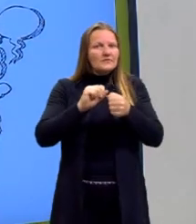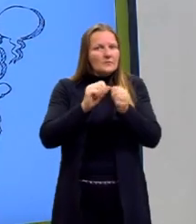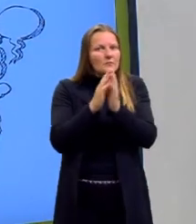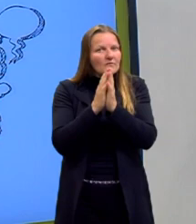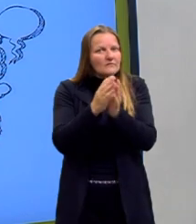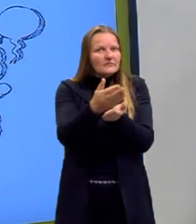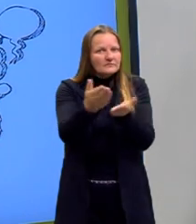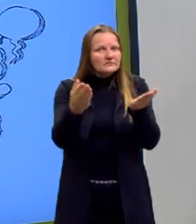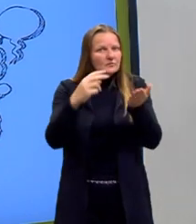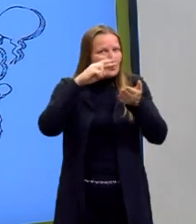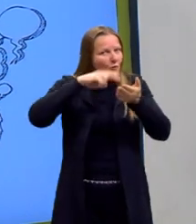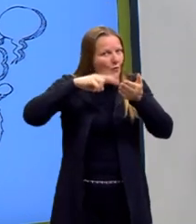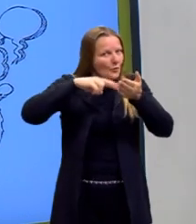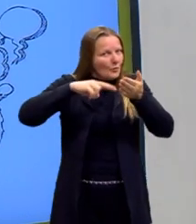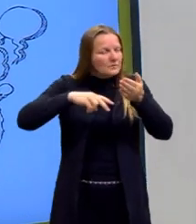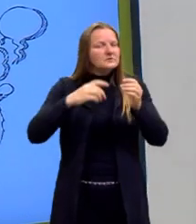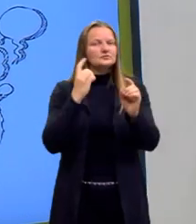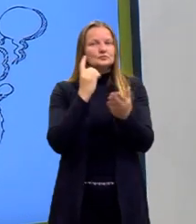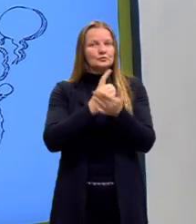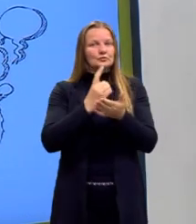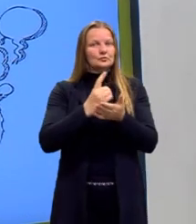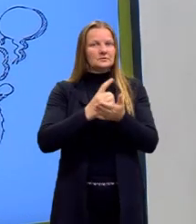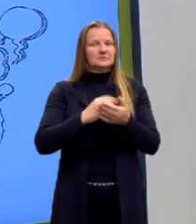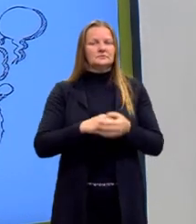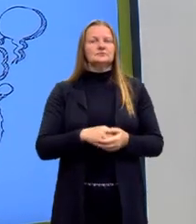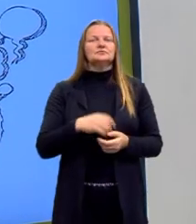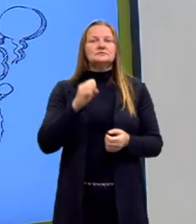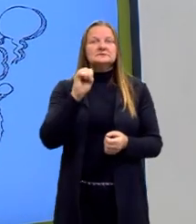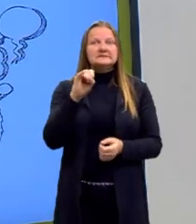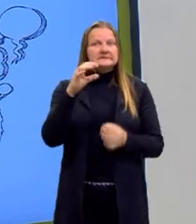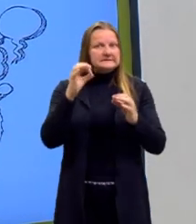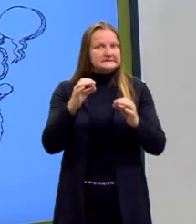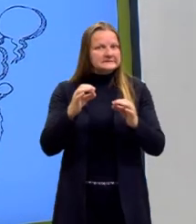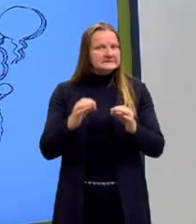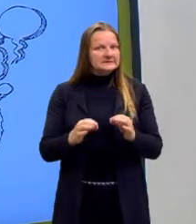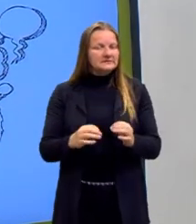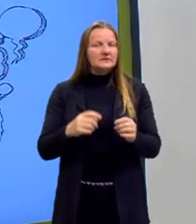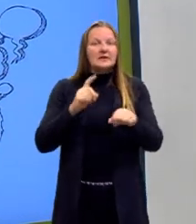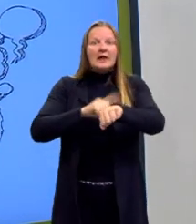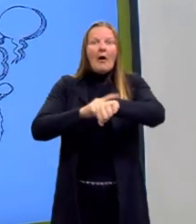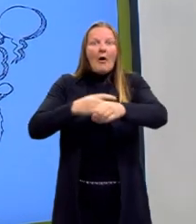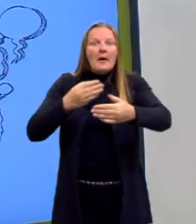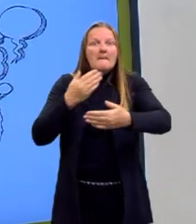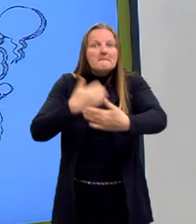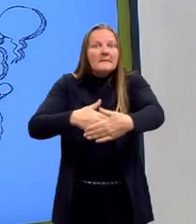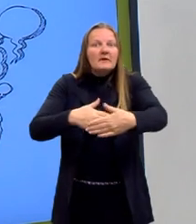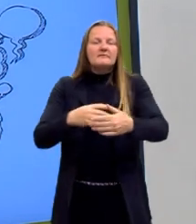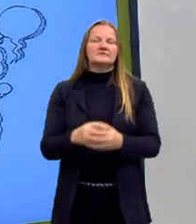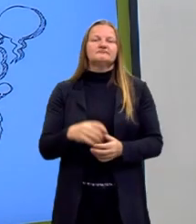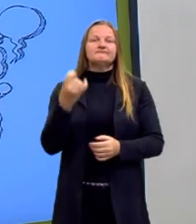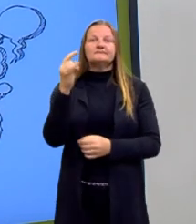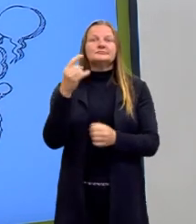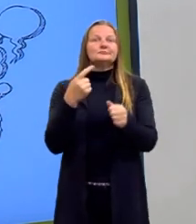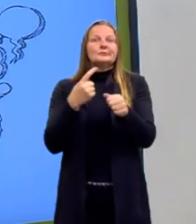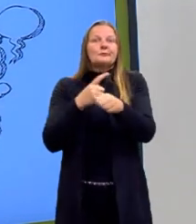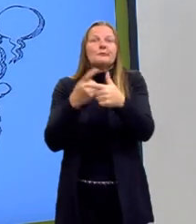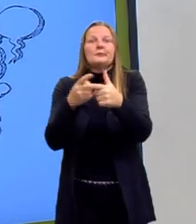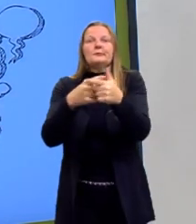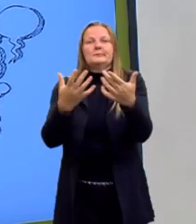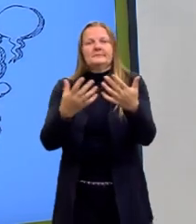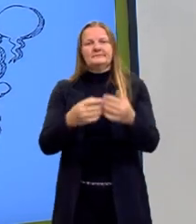certo confira essa documentação Veja certinho como está para não ter problemas de última hora e né